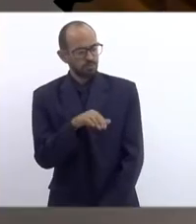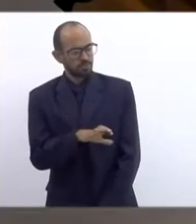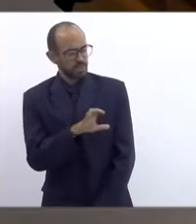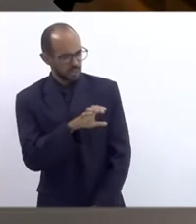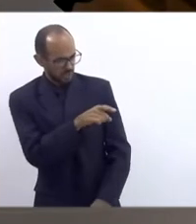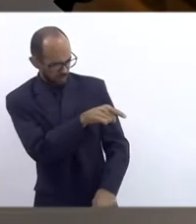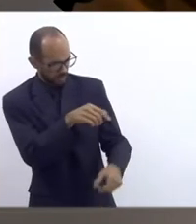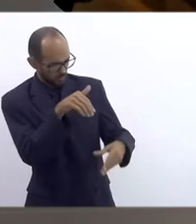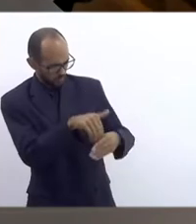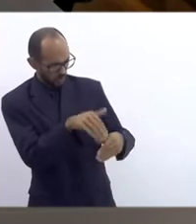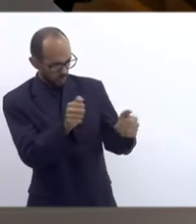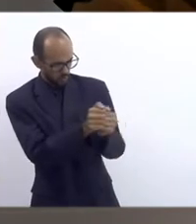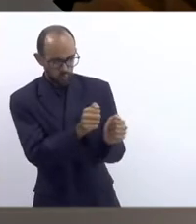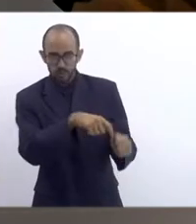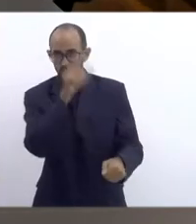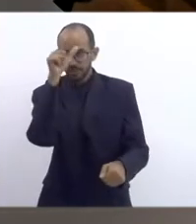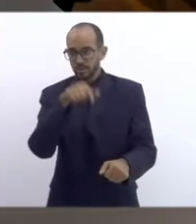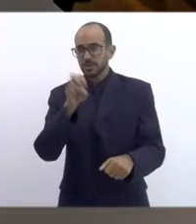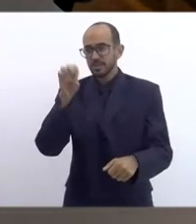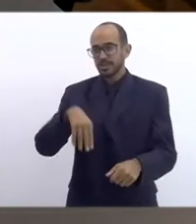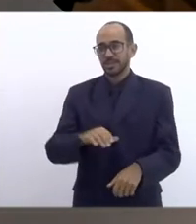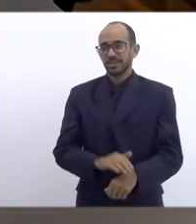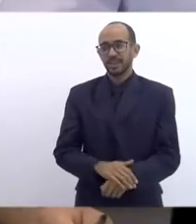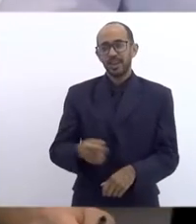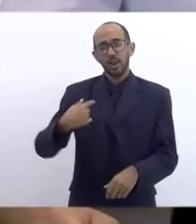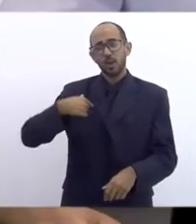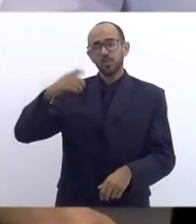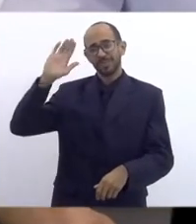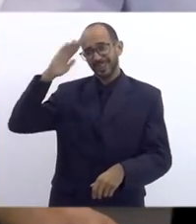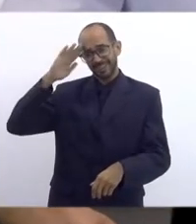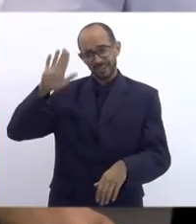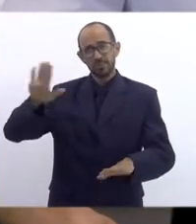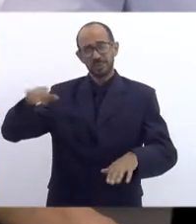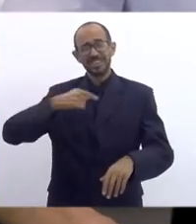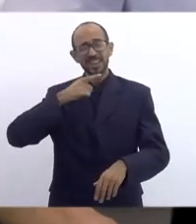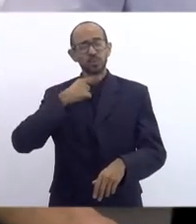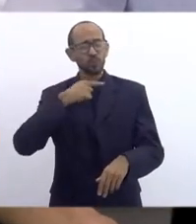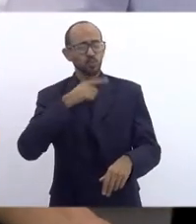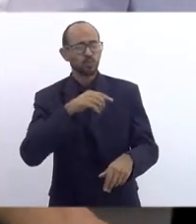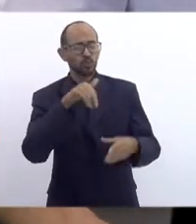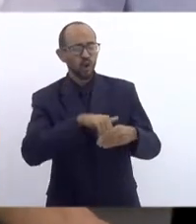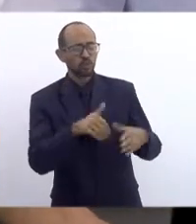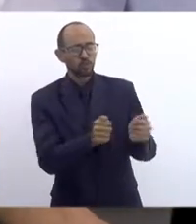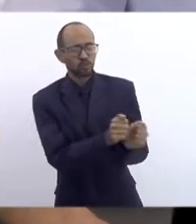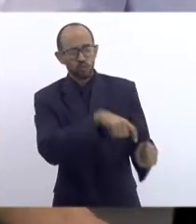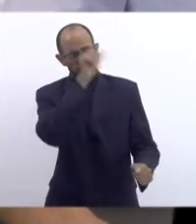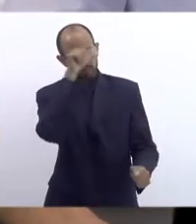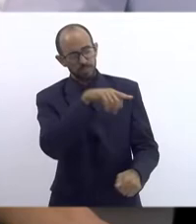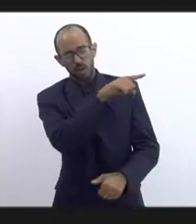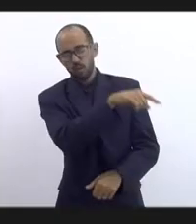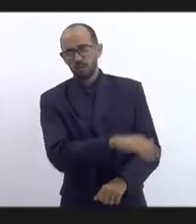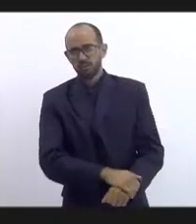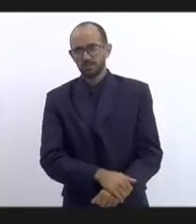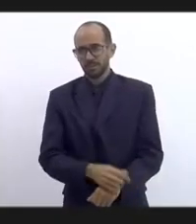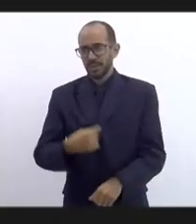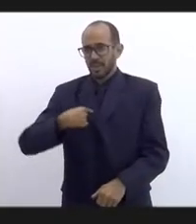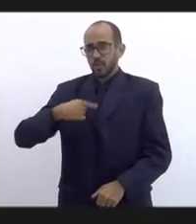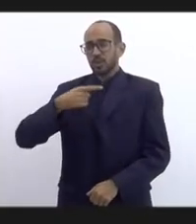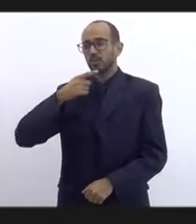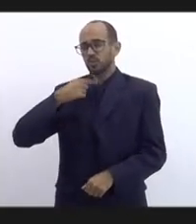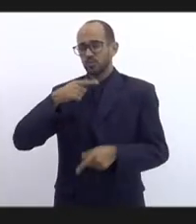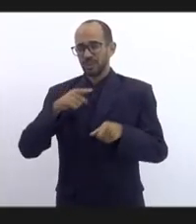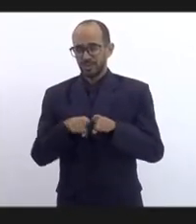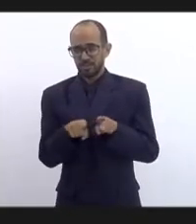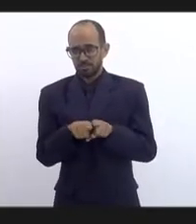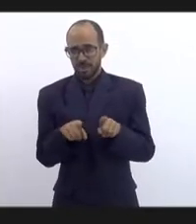deputado Luiz Paulo? Para variar o voto. Eu não estou convencido, mas voto. Na dúvida, voto com o Luiz Paulo. Sem nenhuma convicção, mas